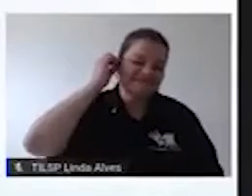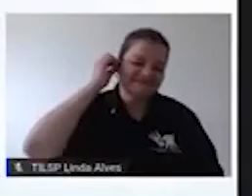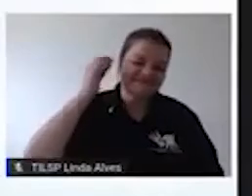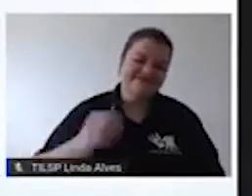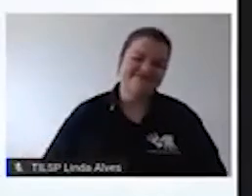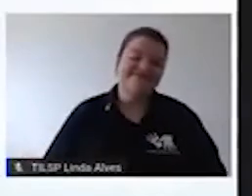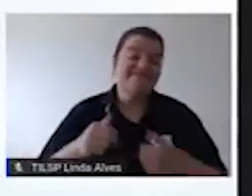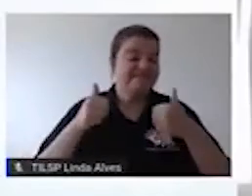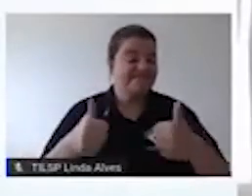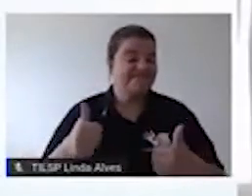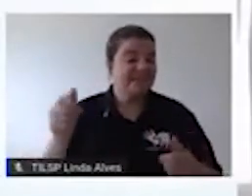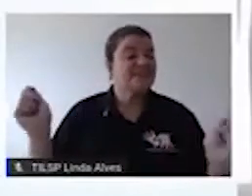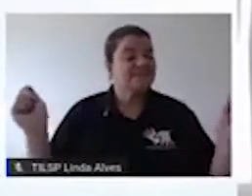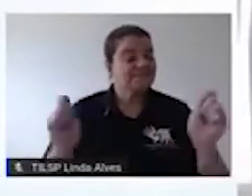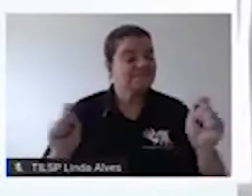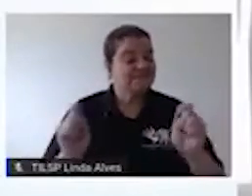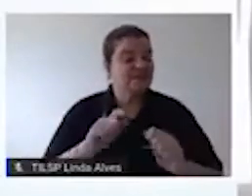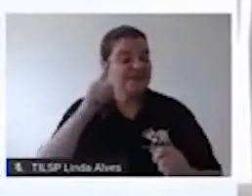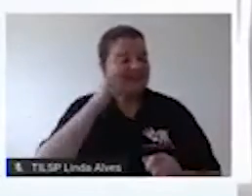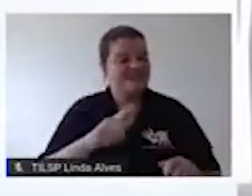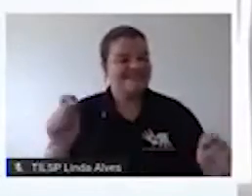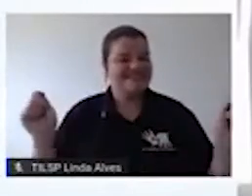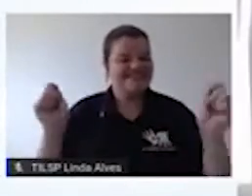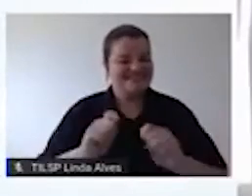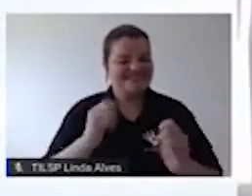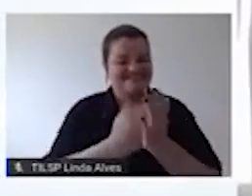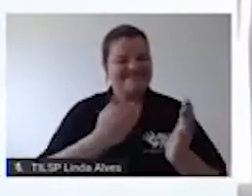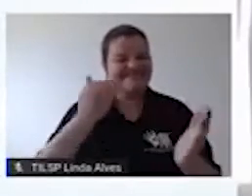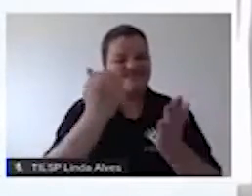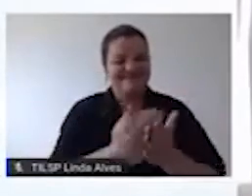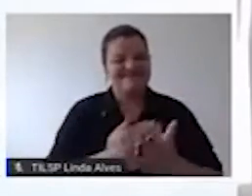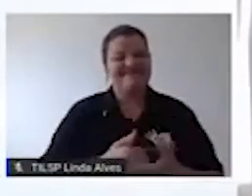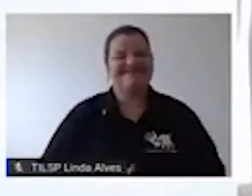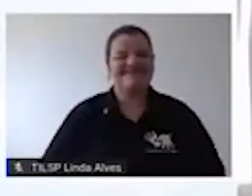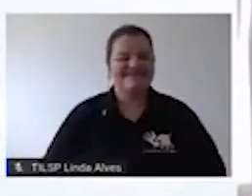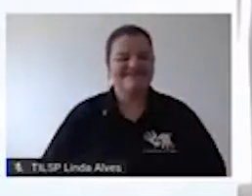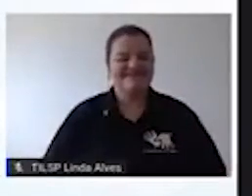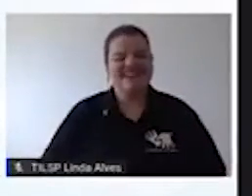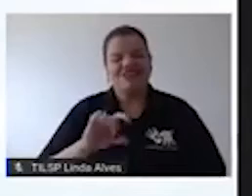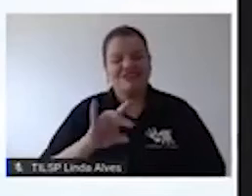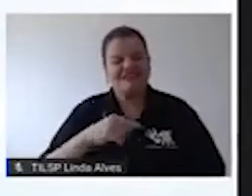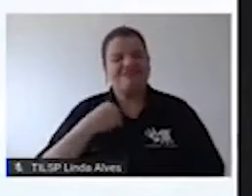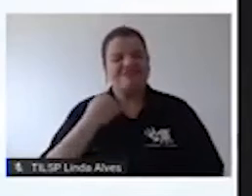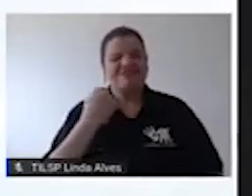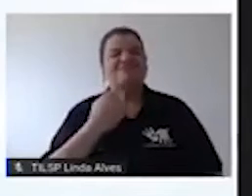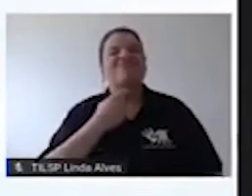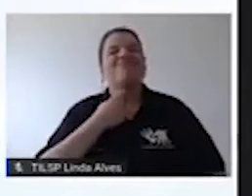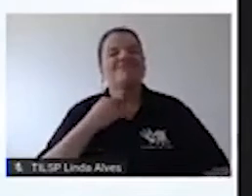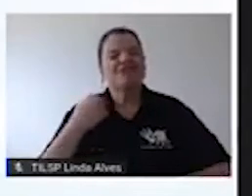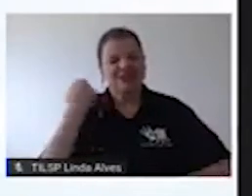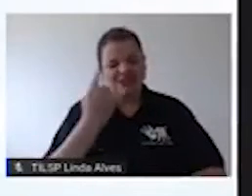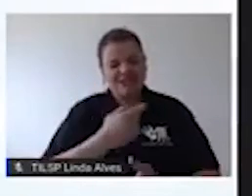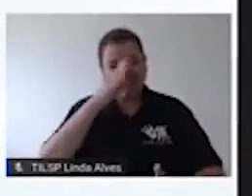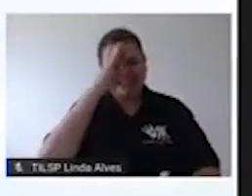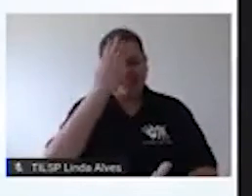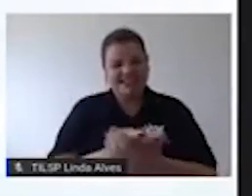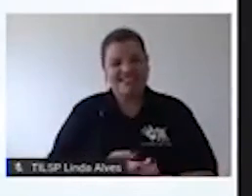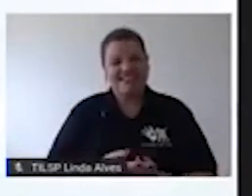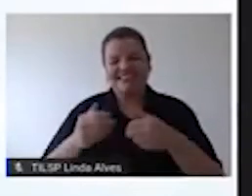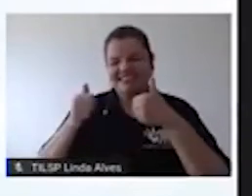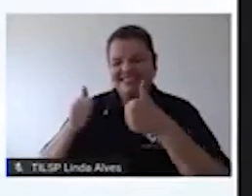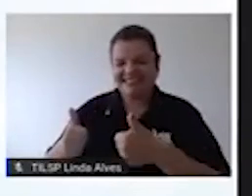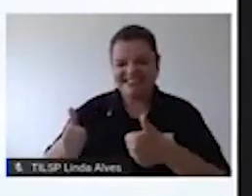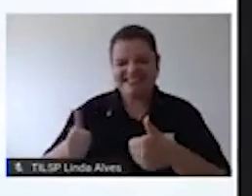ver que a gente pode mais, né? Pode mais. É só querer. Pode mais. E acreditar, né, Mônica? É isso.